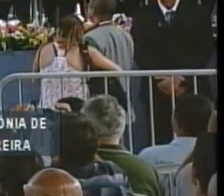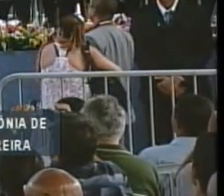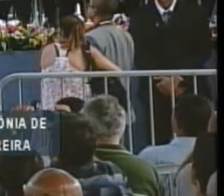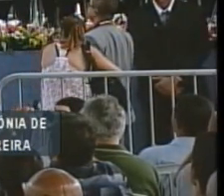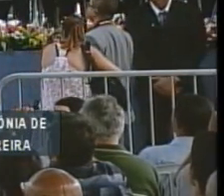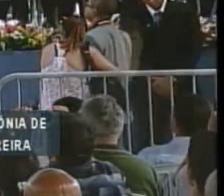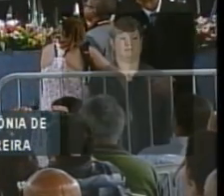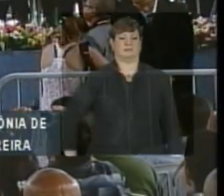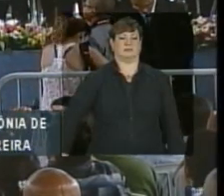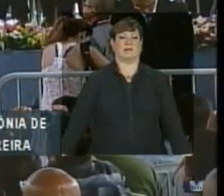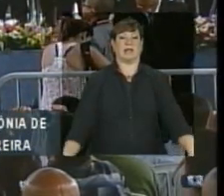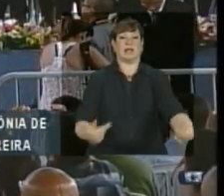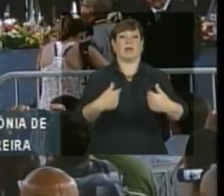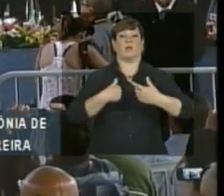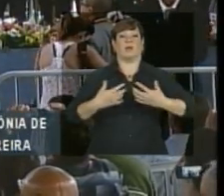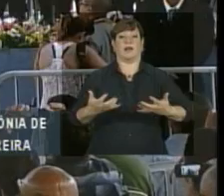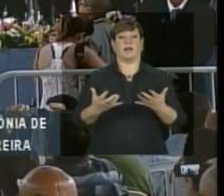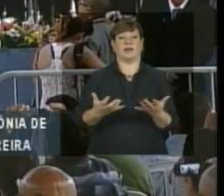Eu queria